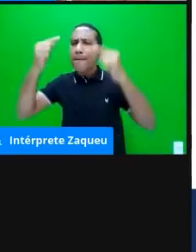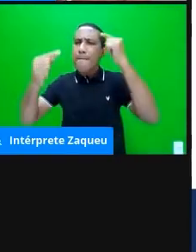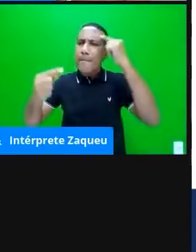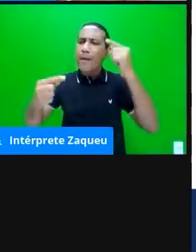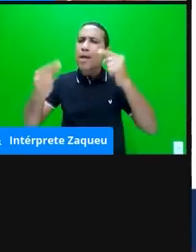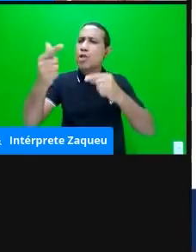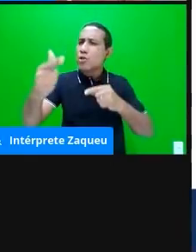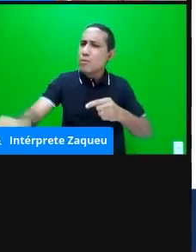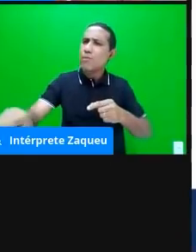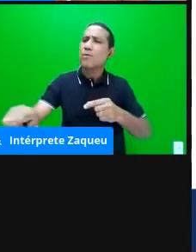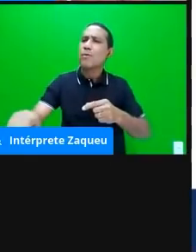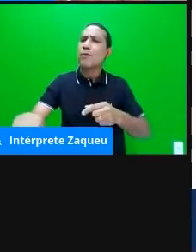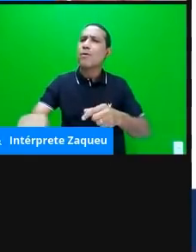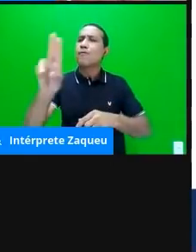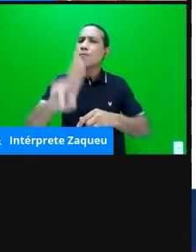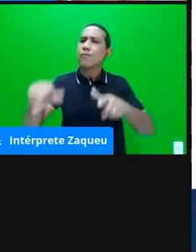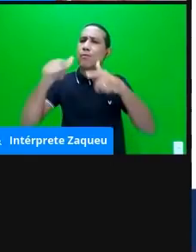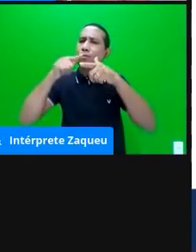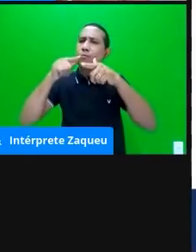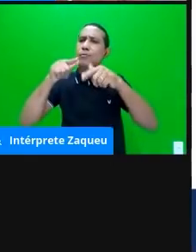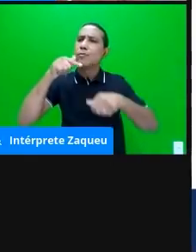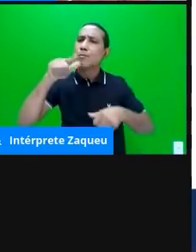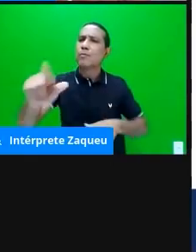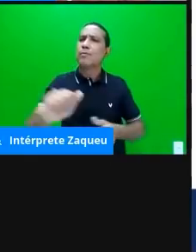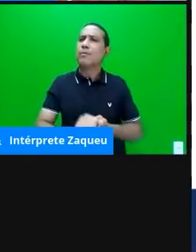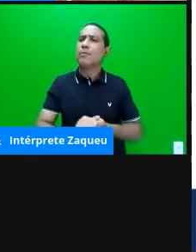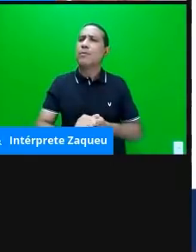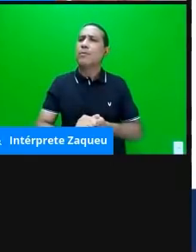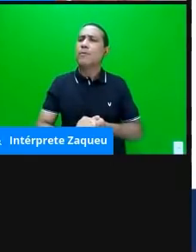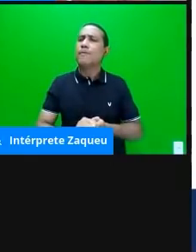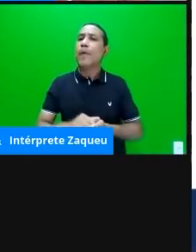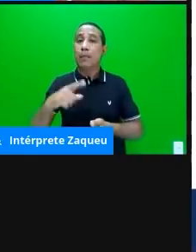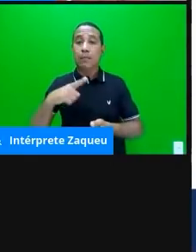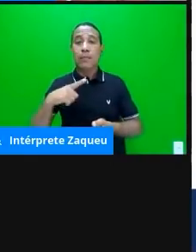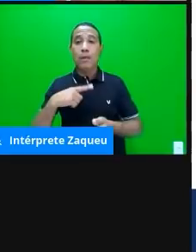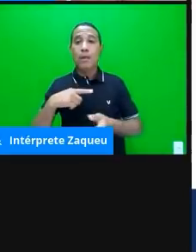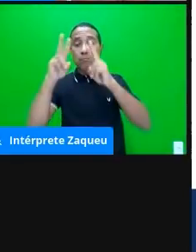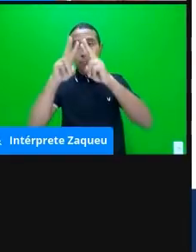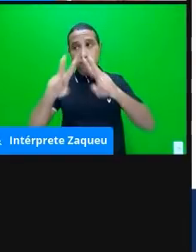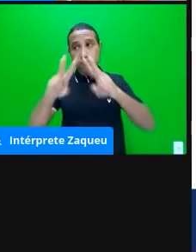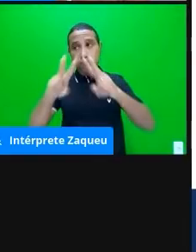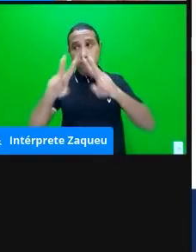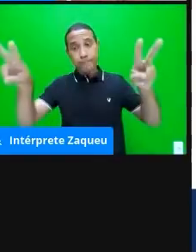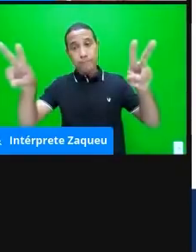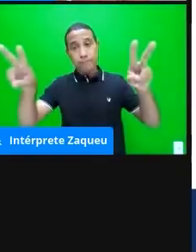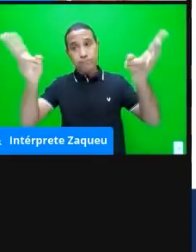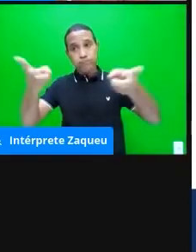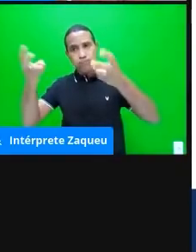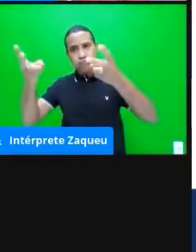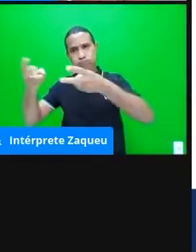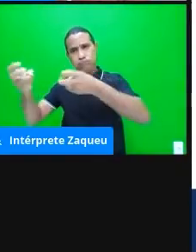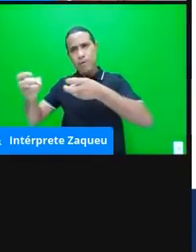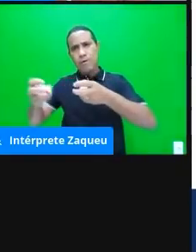alfabetização, passando a ter um olhar mais sensível para a pluralidade cultural e também para as novas